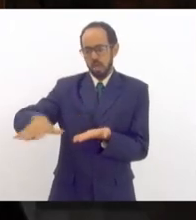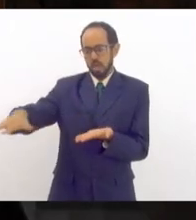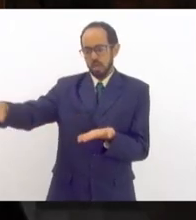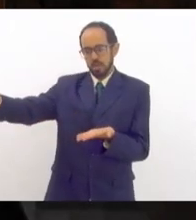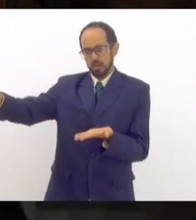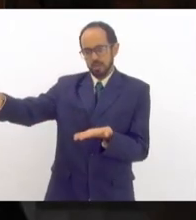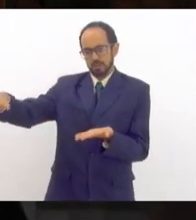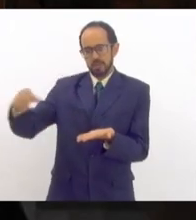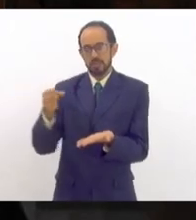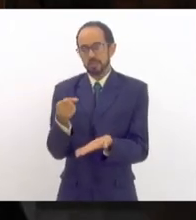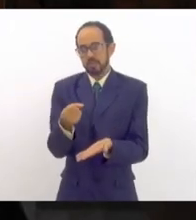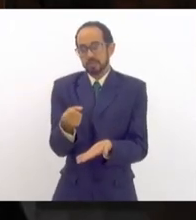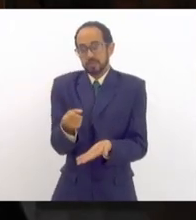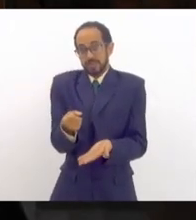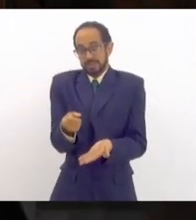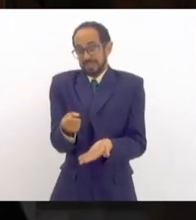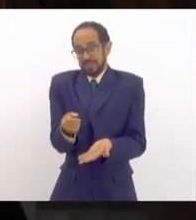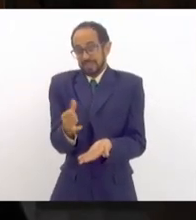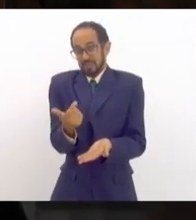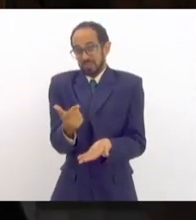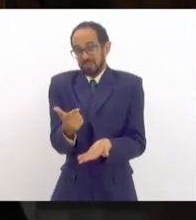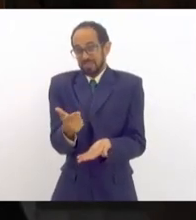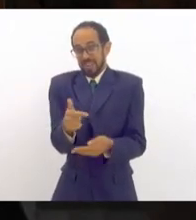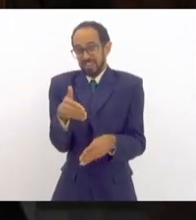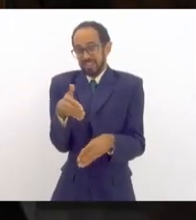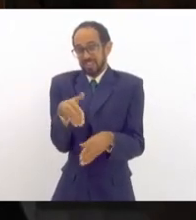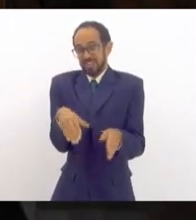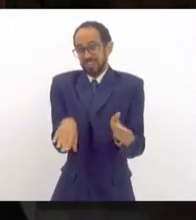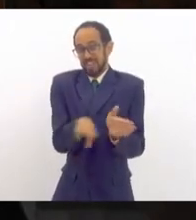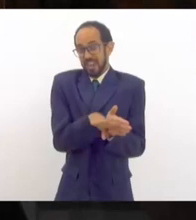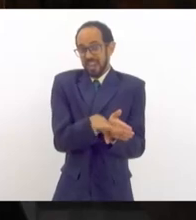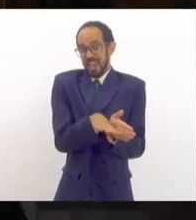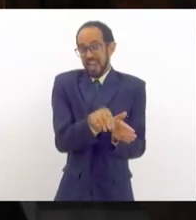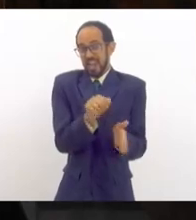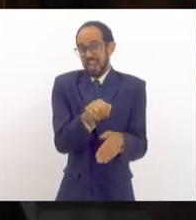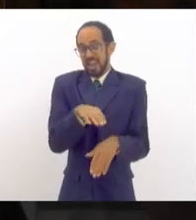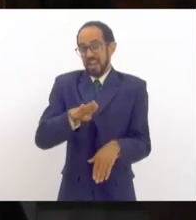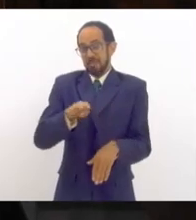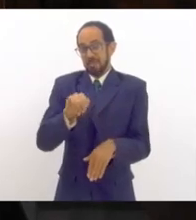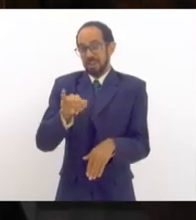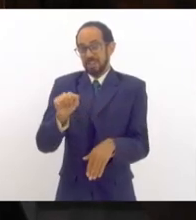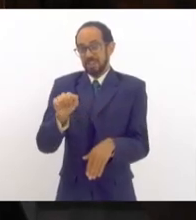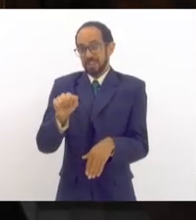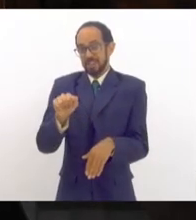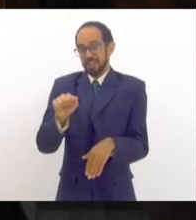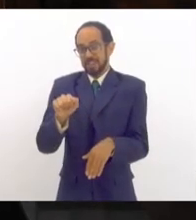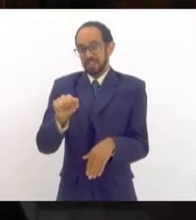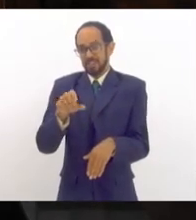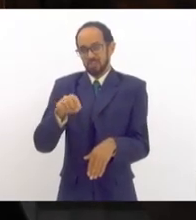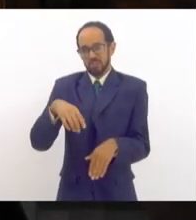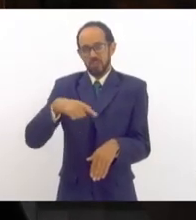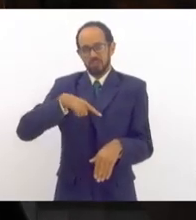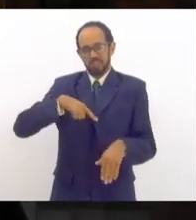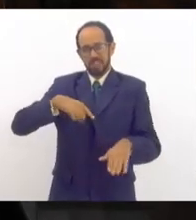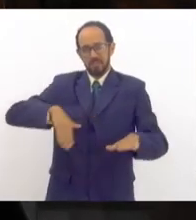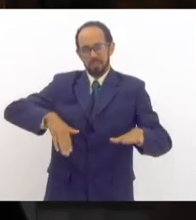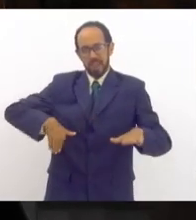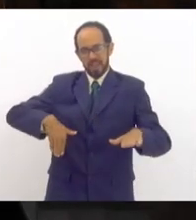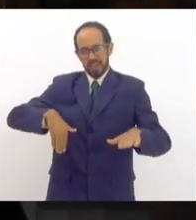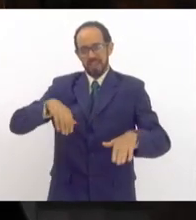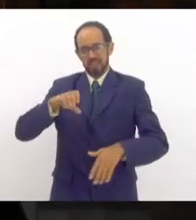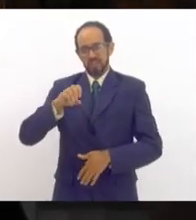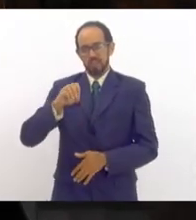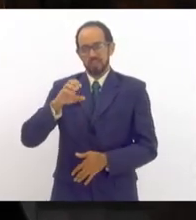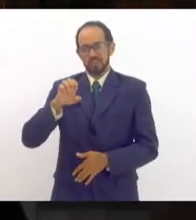não chegaria na Baía de Guanabara ele só afetaria os municípios que possuem as suas praias oceânicas Então